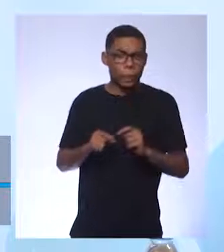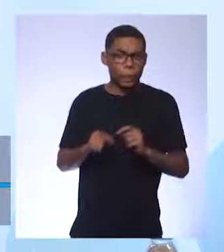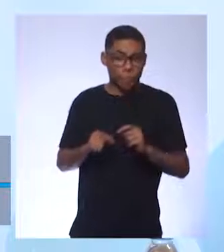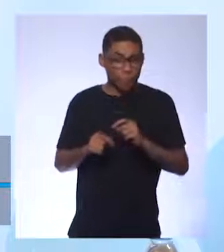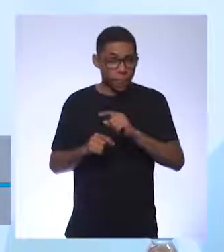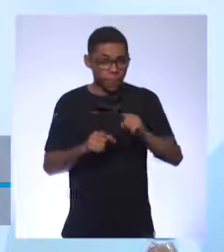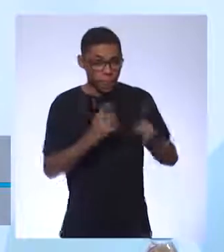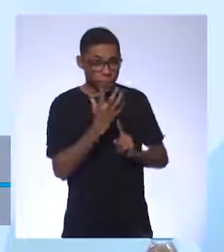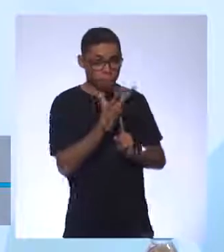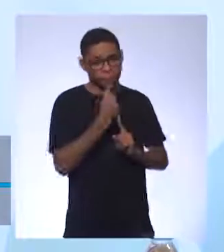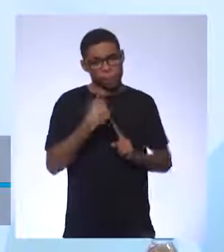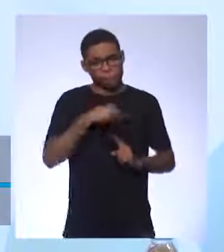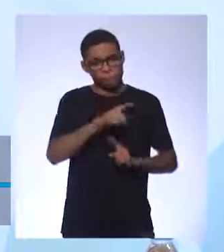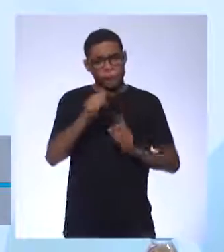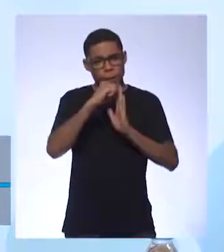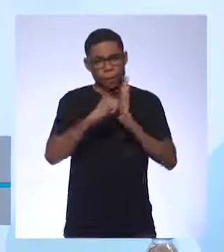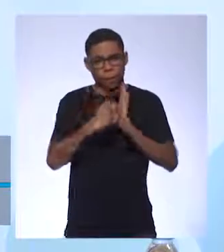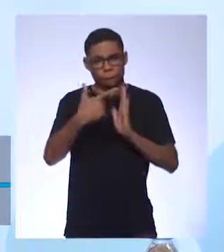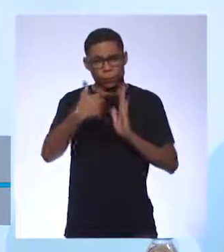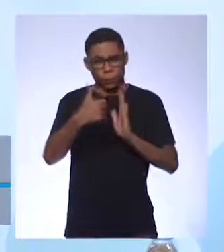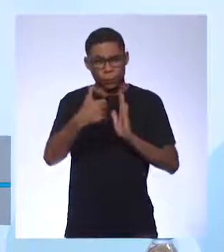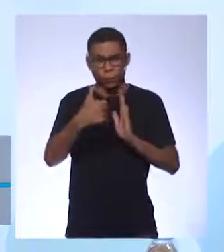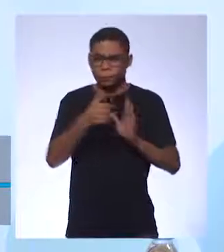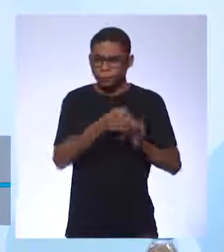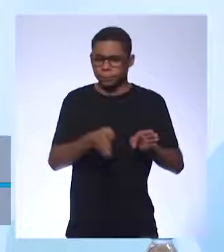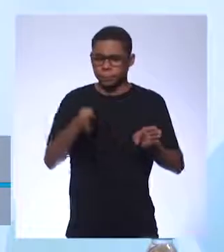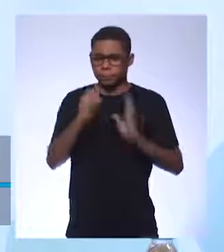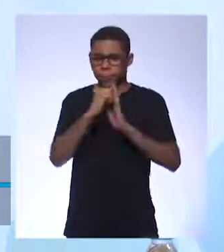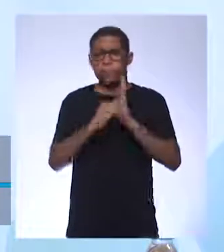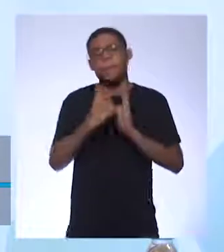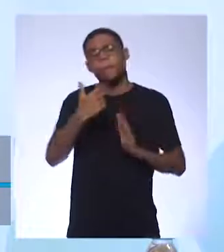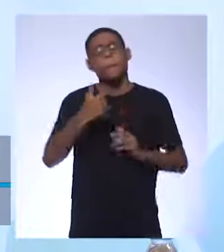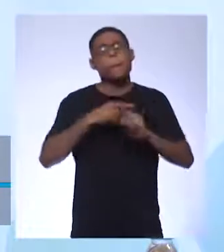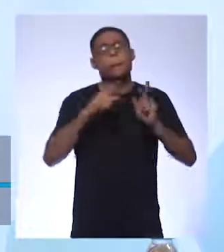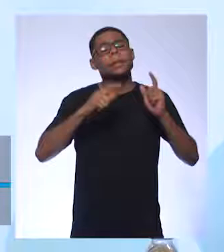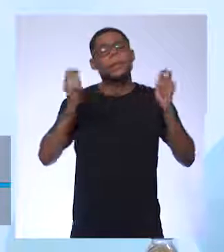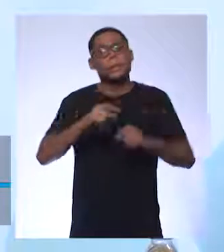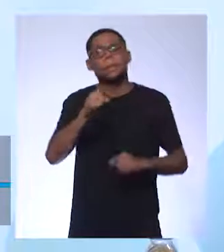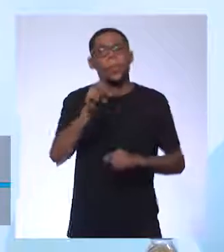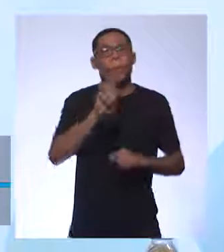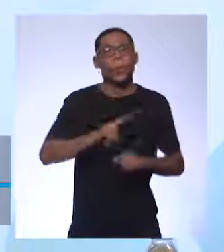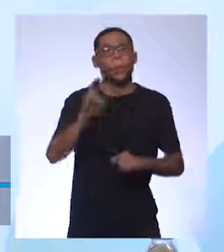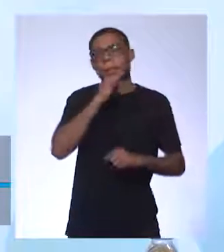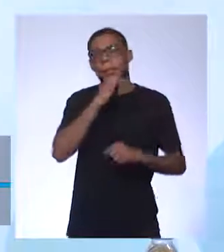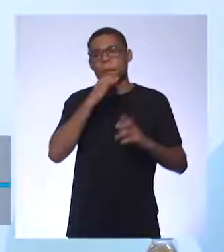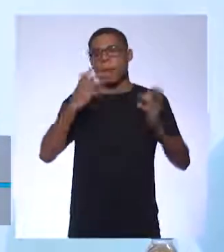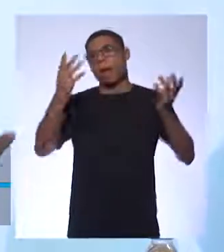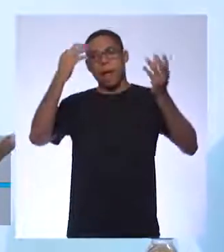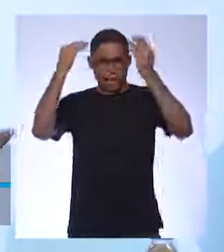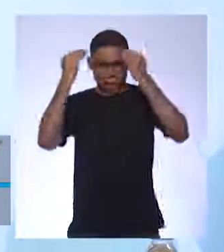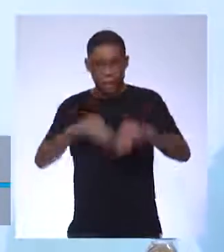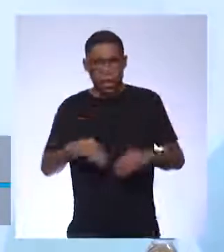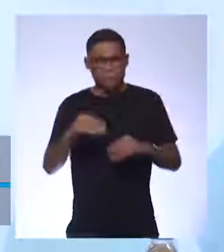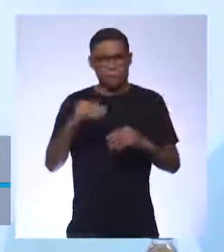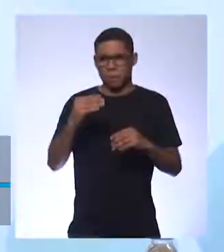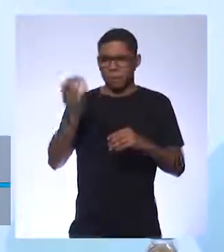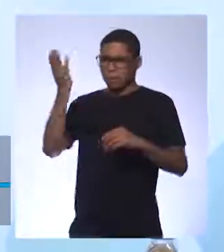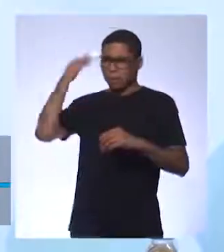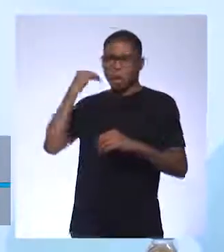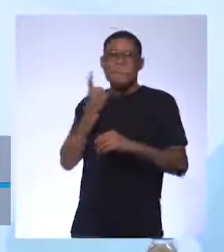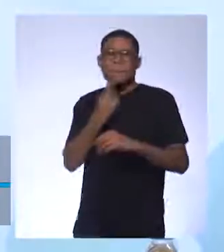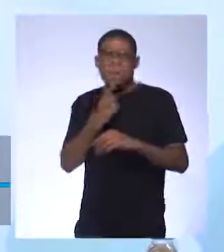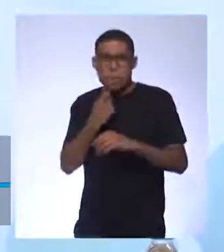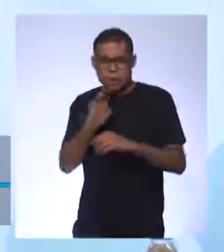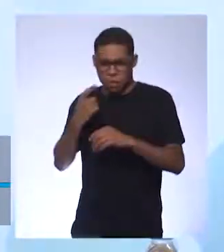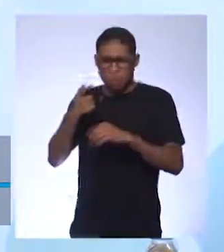no século XXI. Quais são as profissões que a gente pode usar para fazer escultura? Nossa, professora, não vou, mas bronze é uma coisa tão antiga,